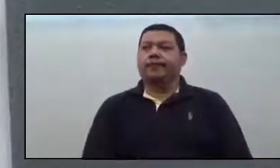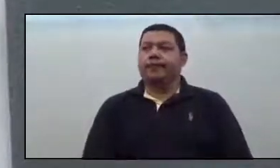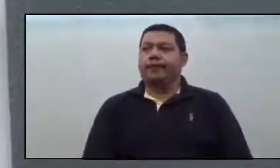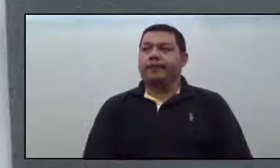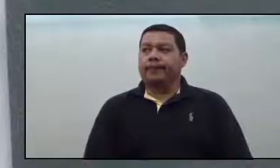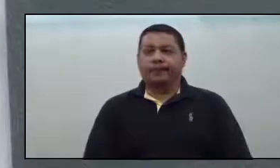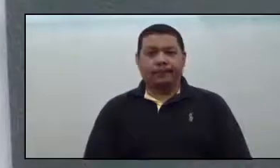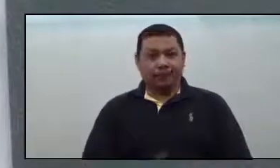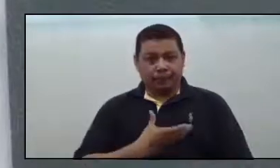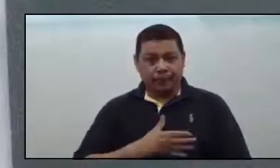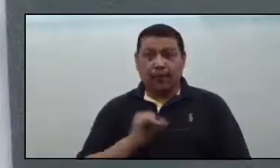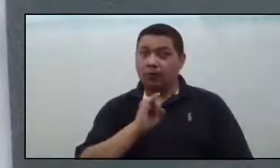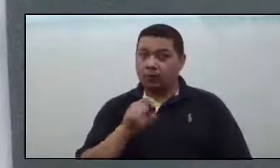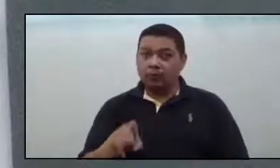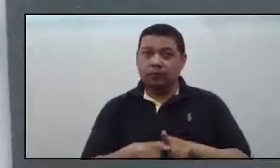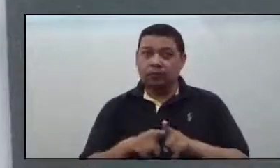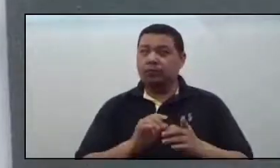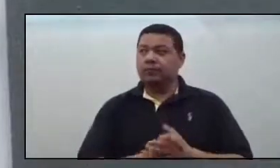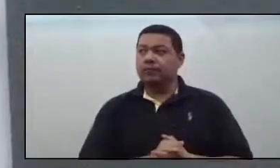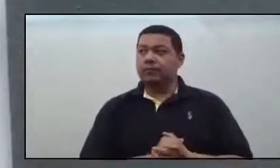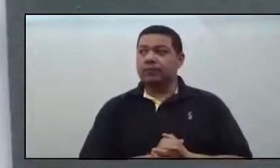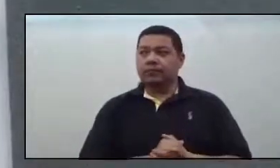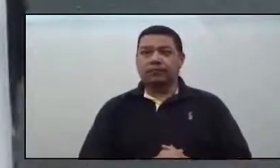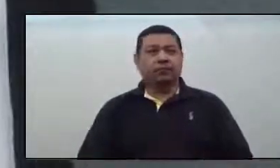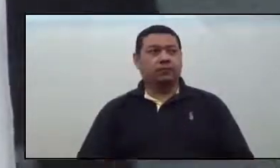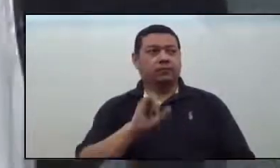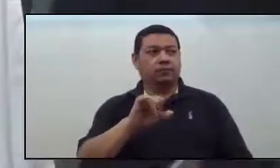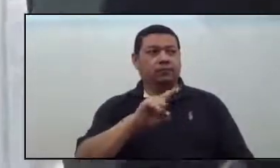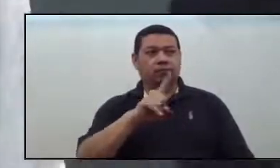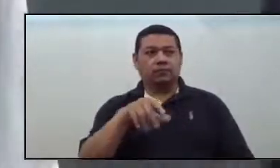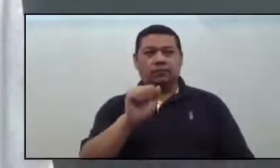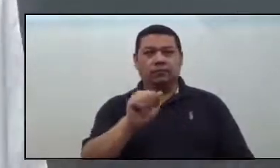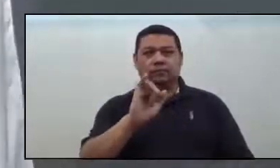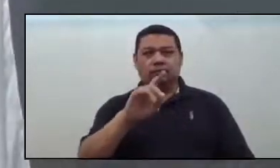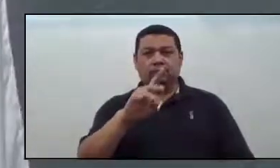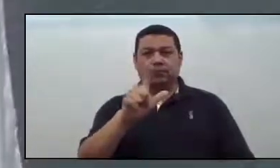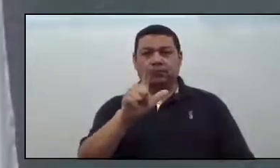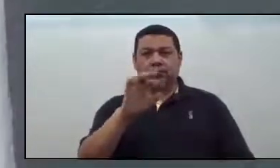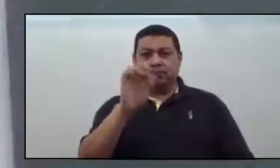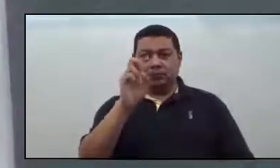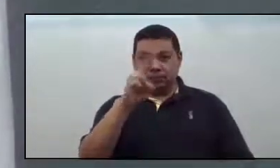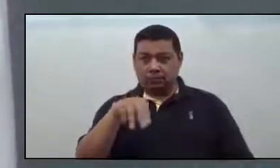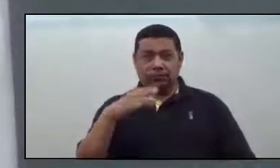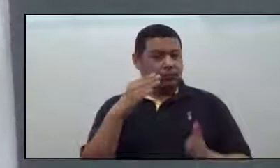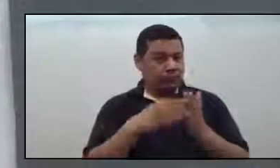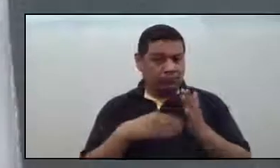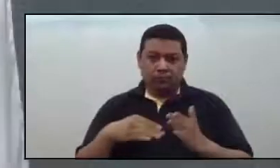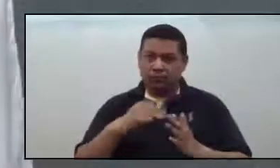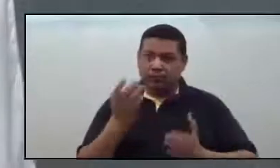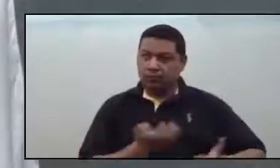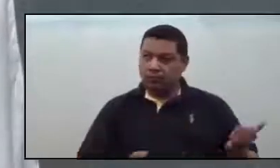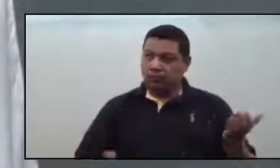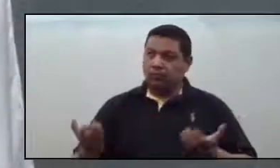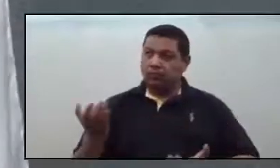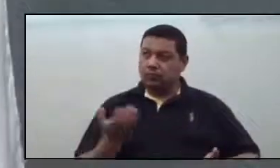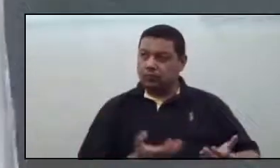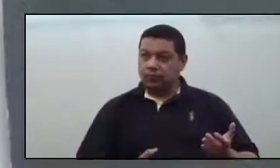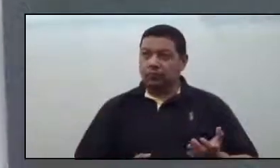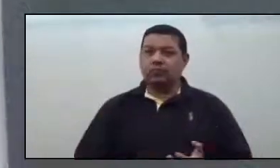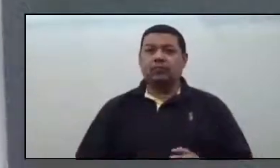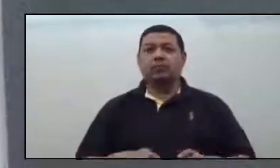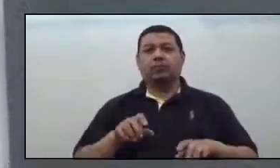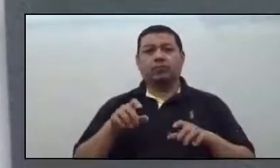Queria aqui cumprimentar, Isaílton, você na sua pessoa, a todos os funcionários da